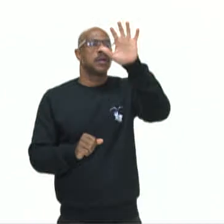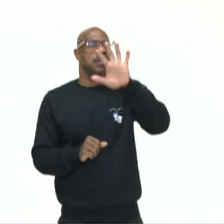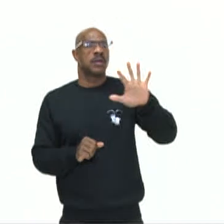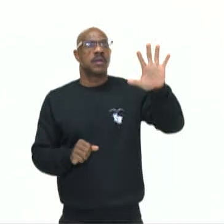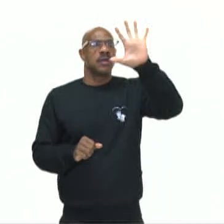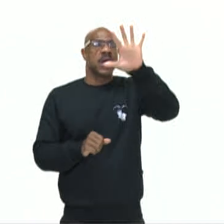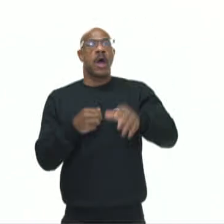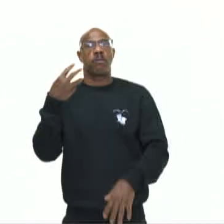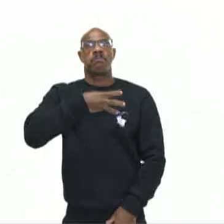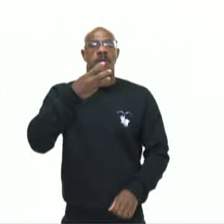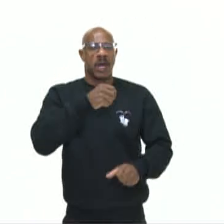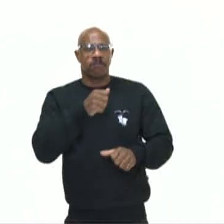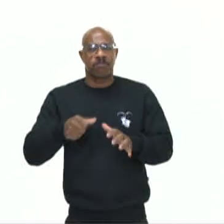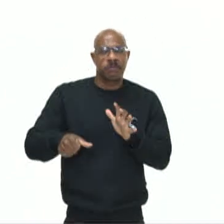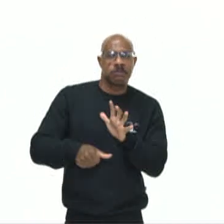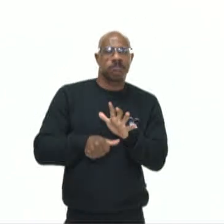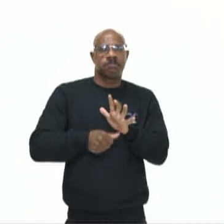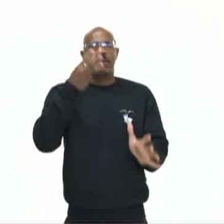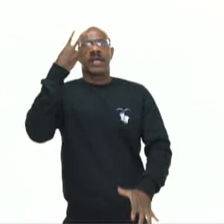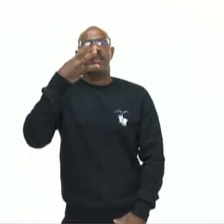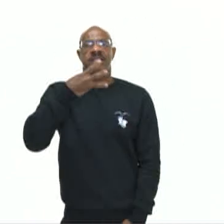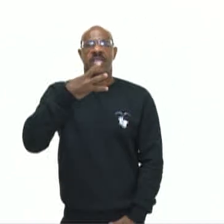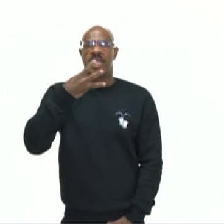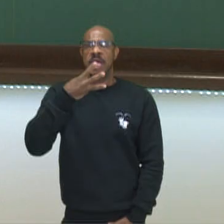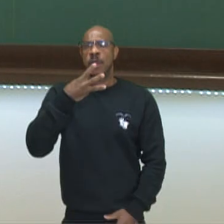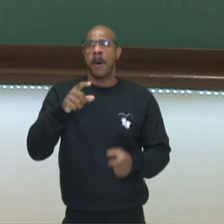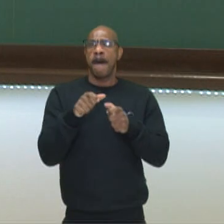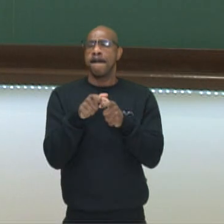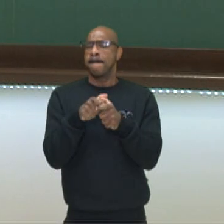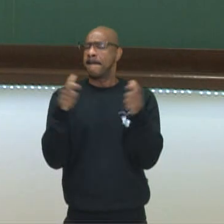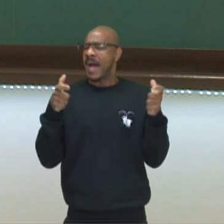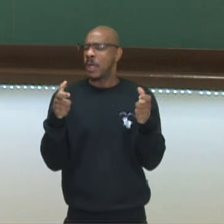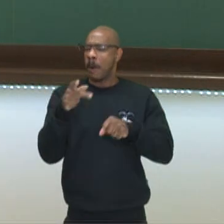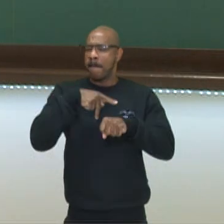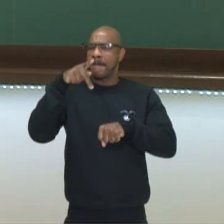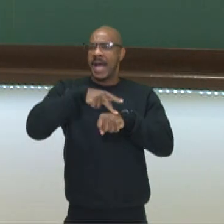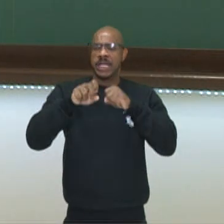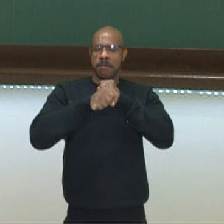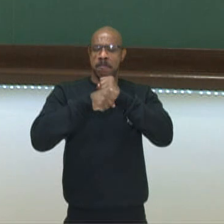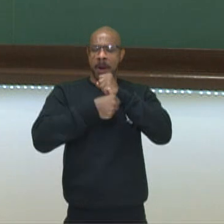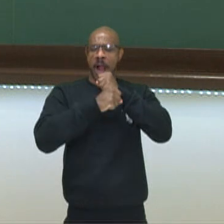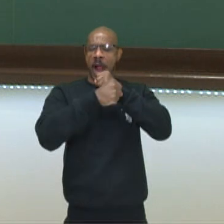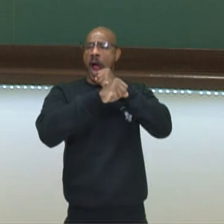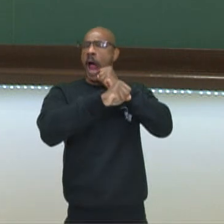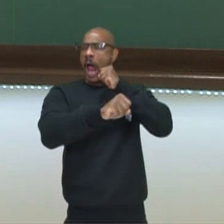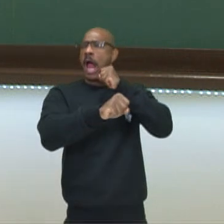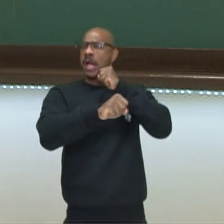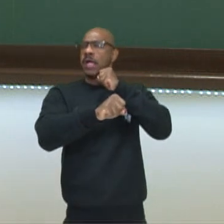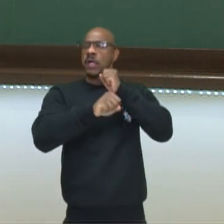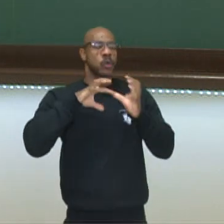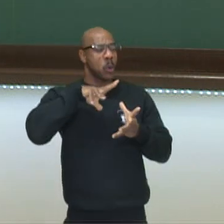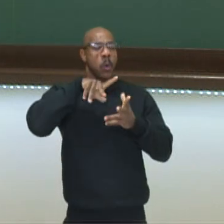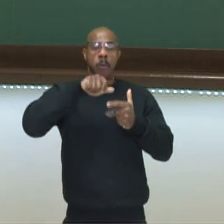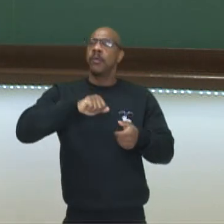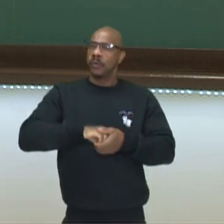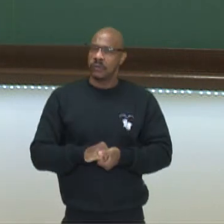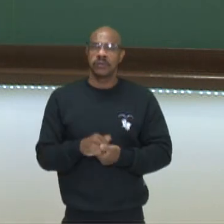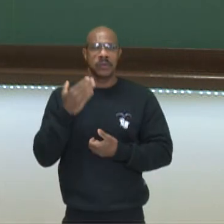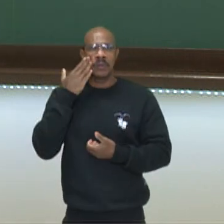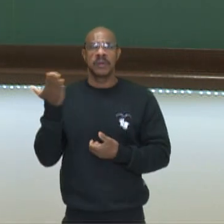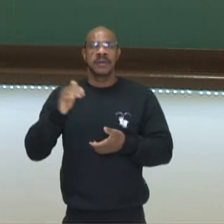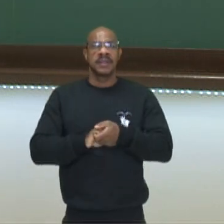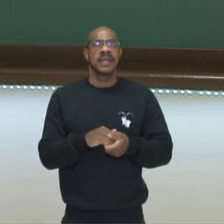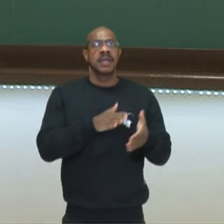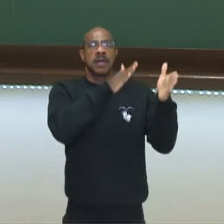em extensão territorial do mundo, Fica atrás da Rússia e da China. Da colonização da costa